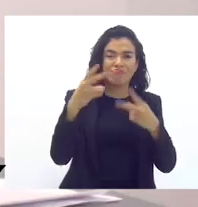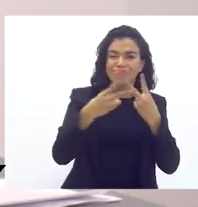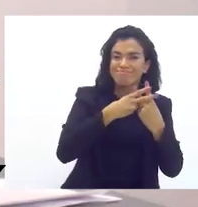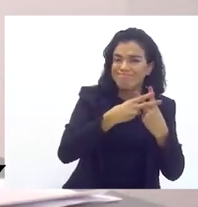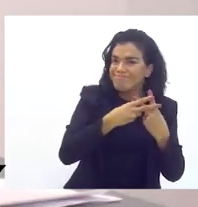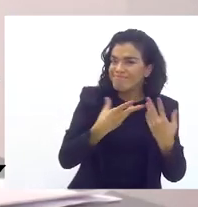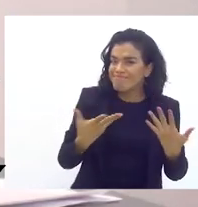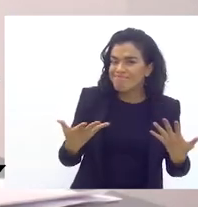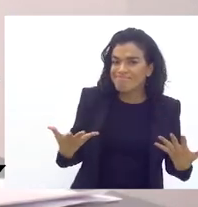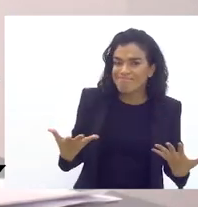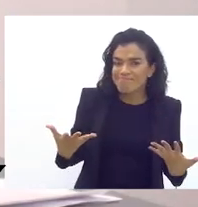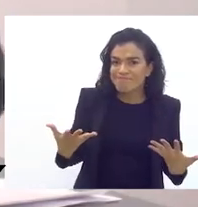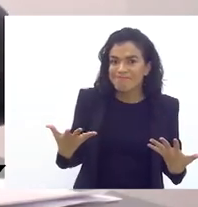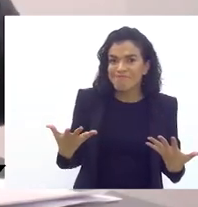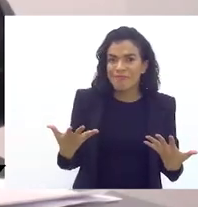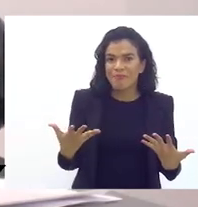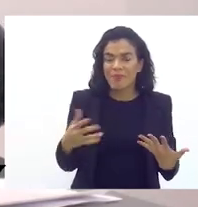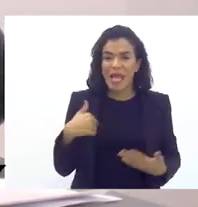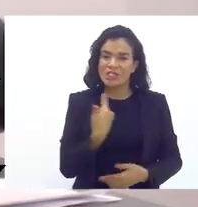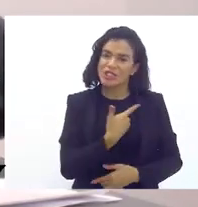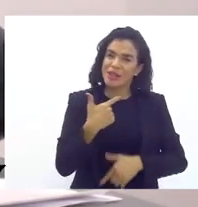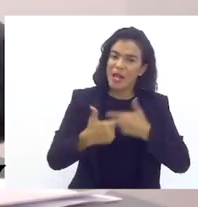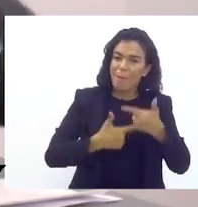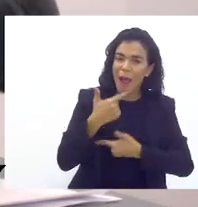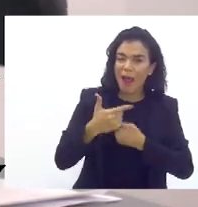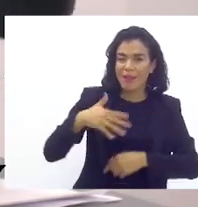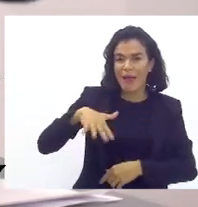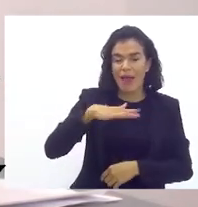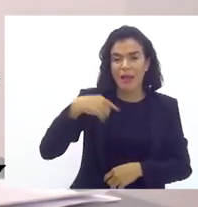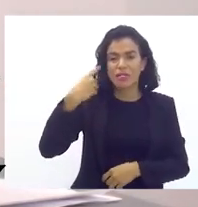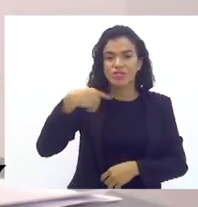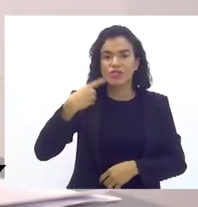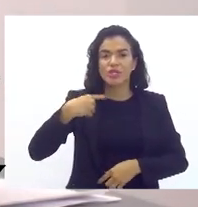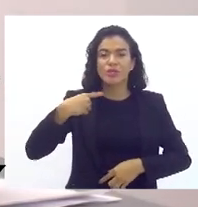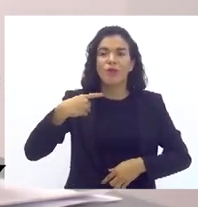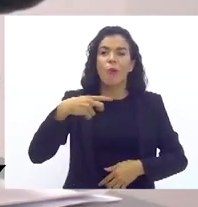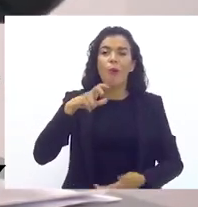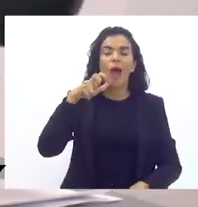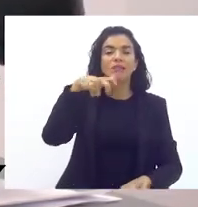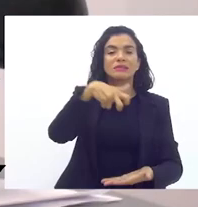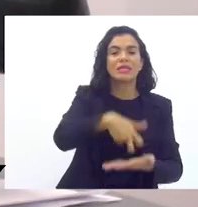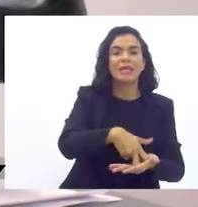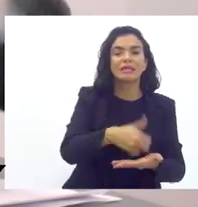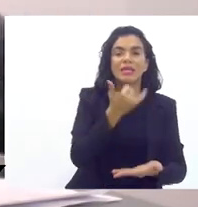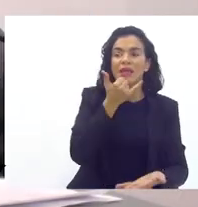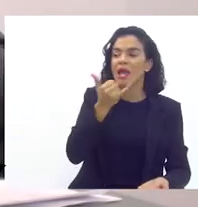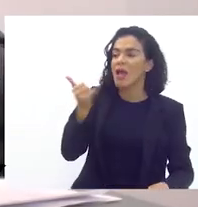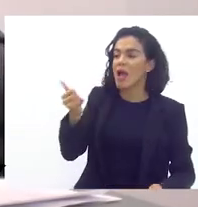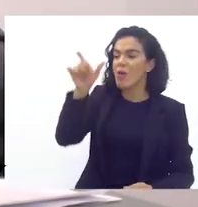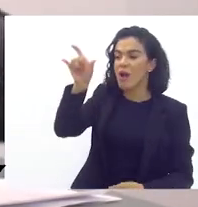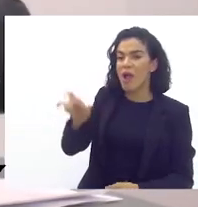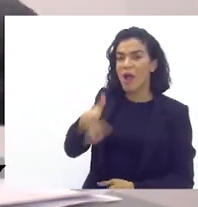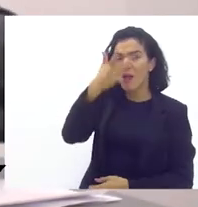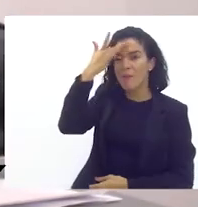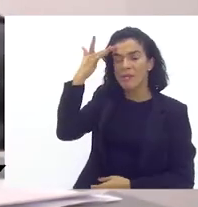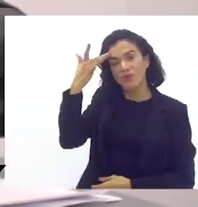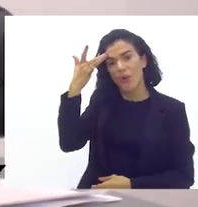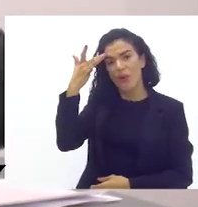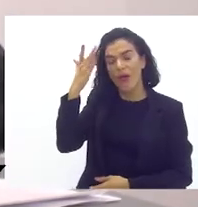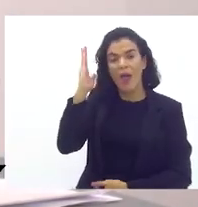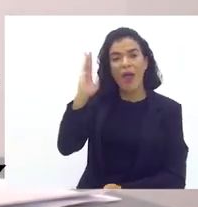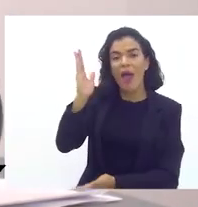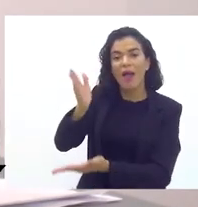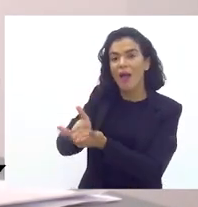né a gente que trabalha com direito a gente pensa que é uma sentença que absolve uma pessoa termina